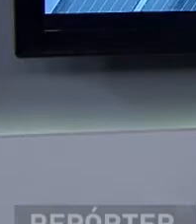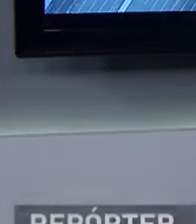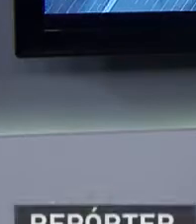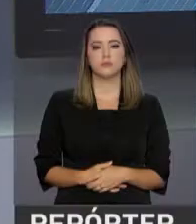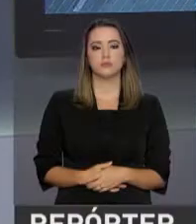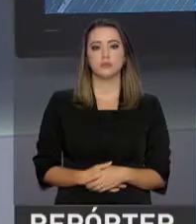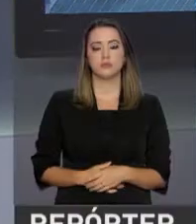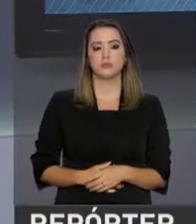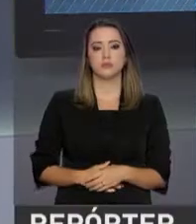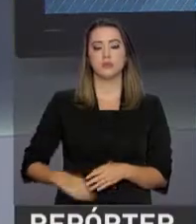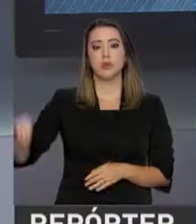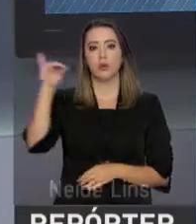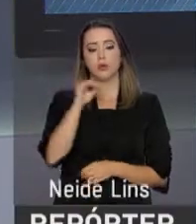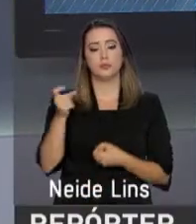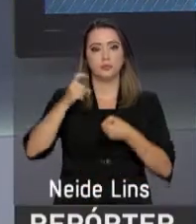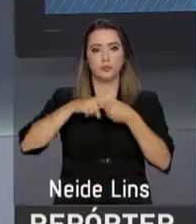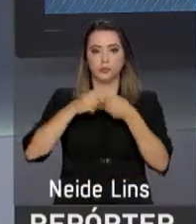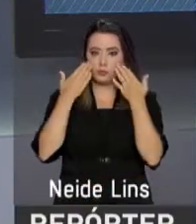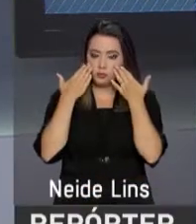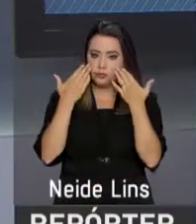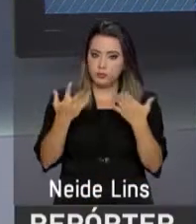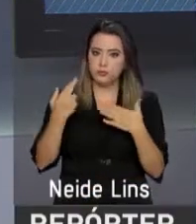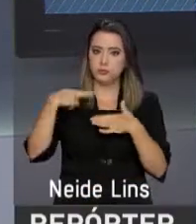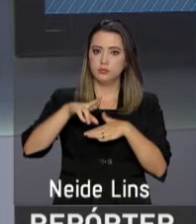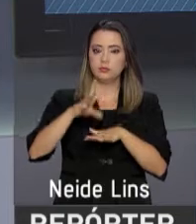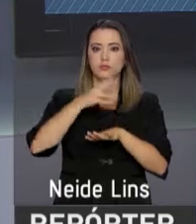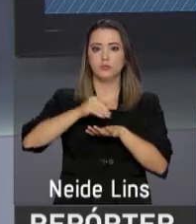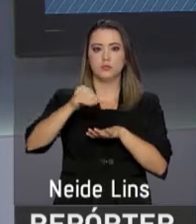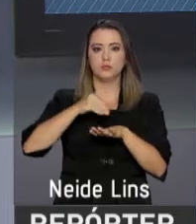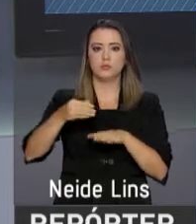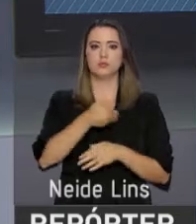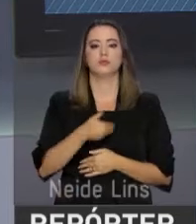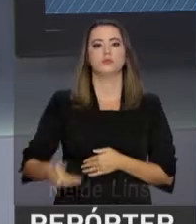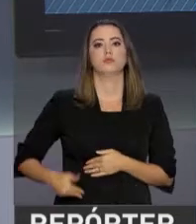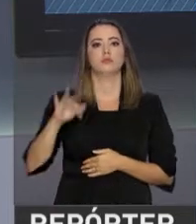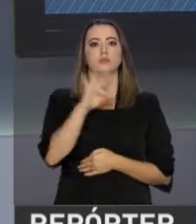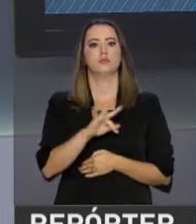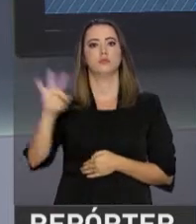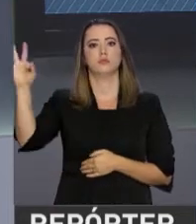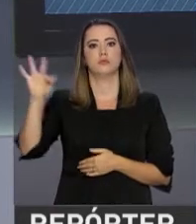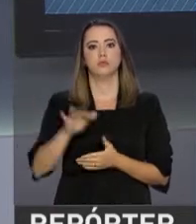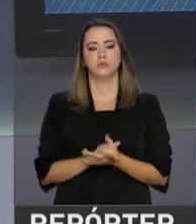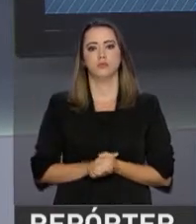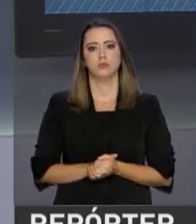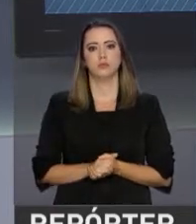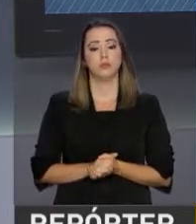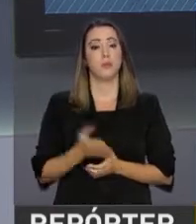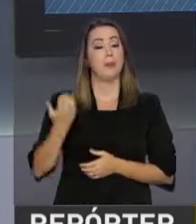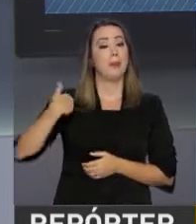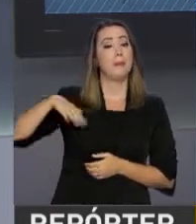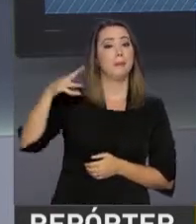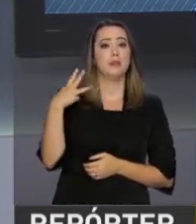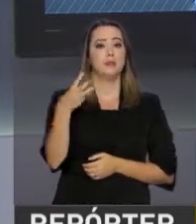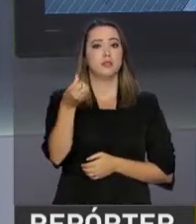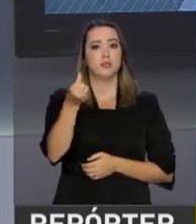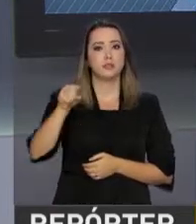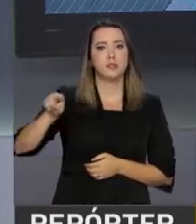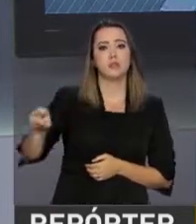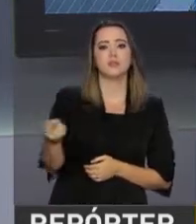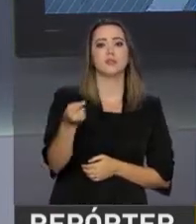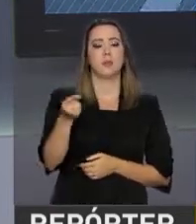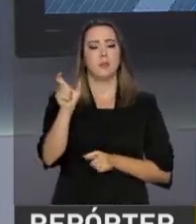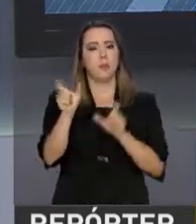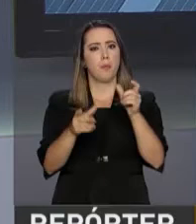lá estamos de volta com mais um repórter nbr as notícias do governo federal mais de 36 mil